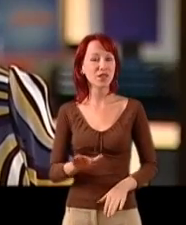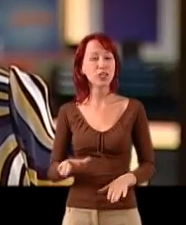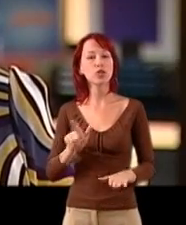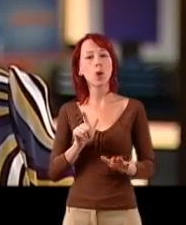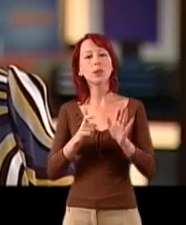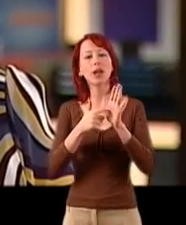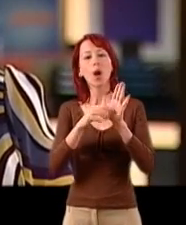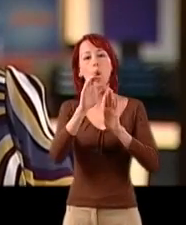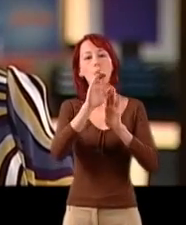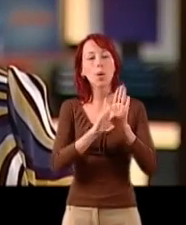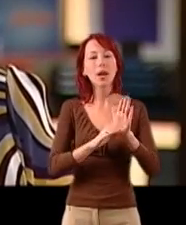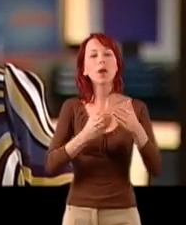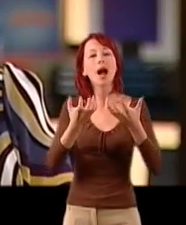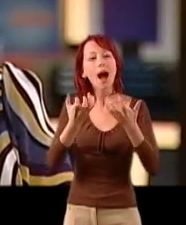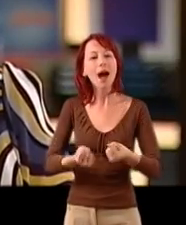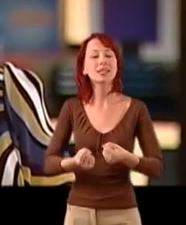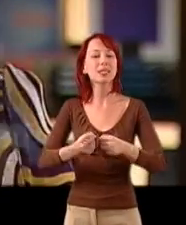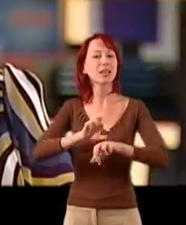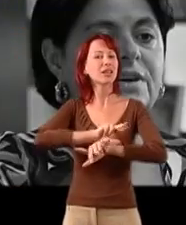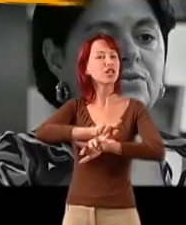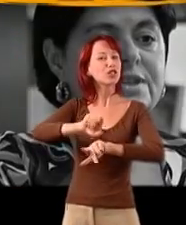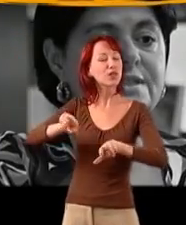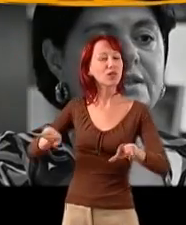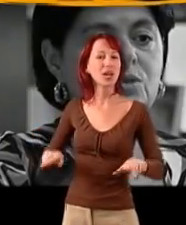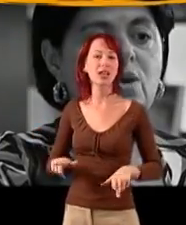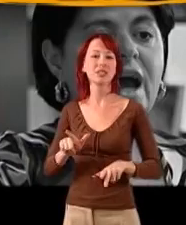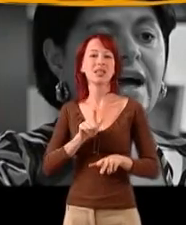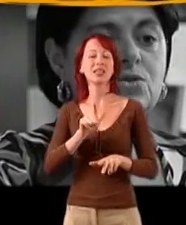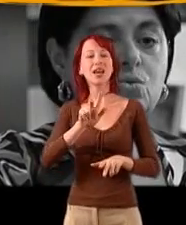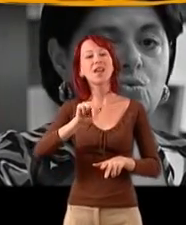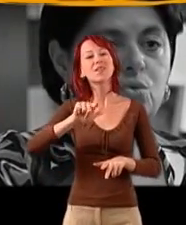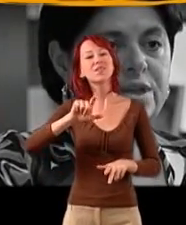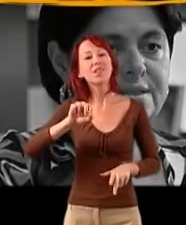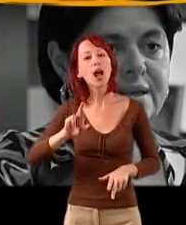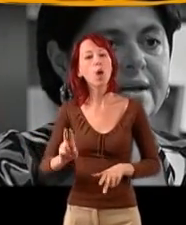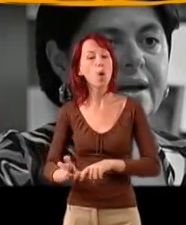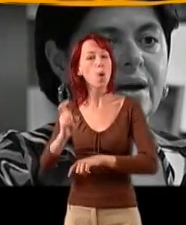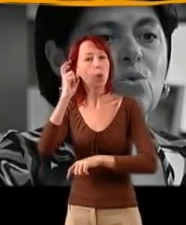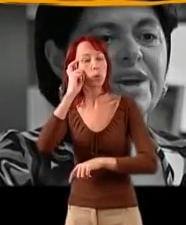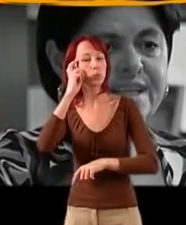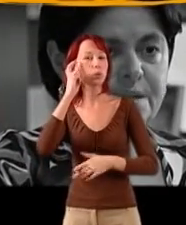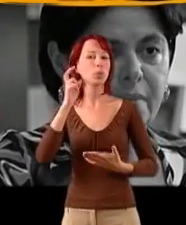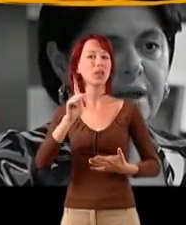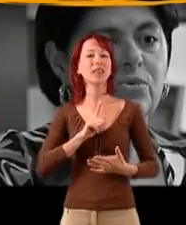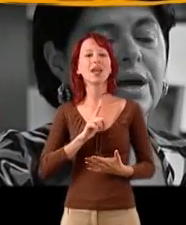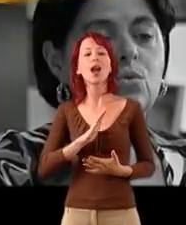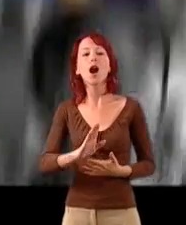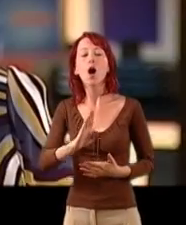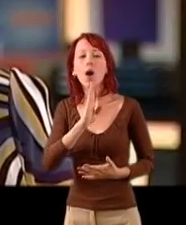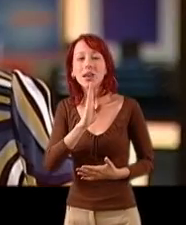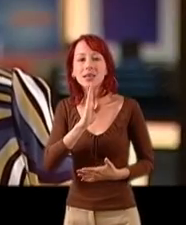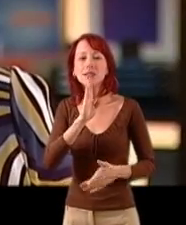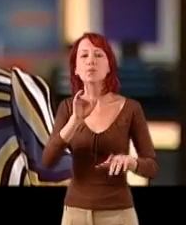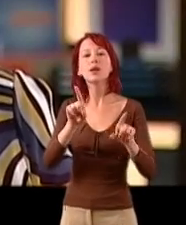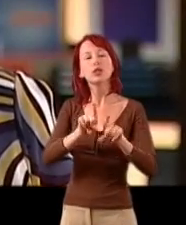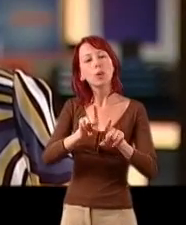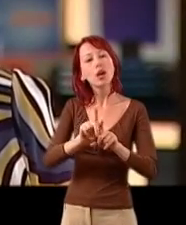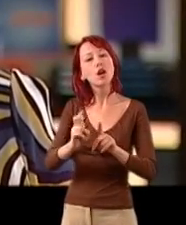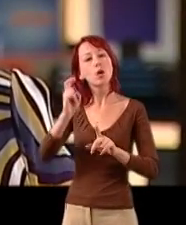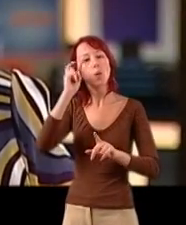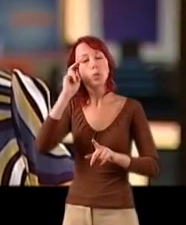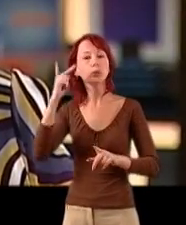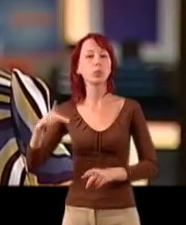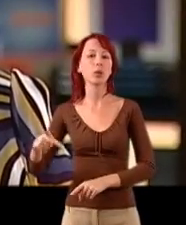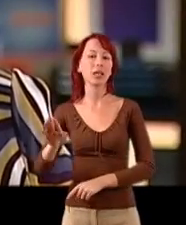currículo aberto, as diferenças, a diversidade, valorizando as culturas, o conhecimento e a cultura que a